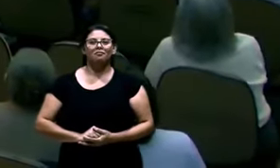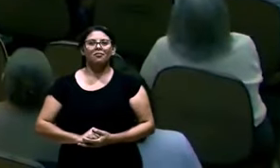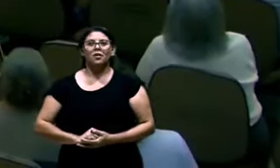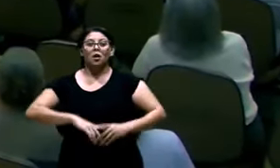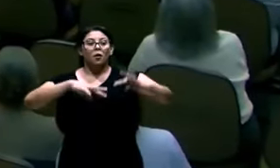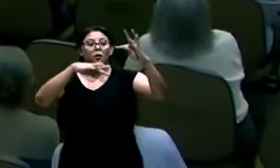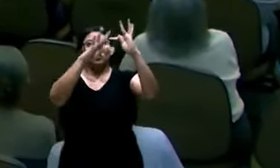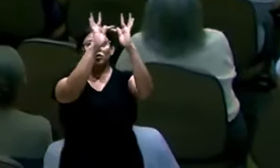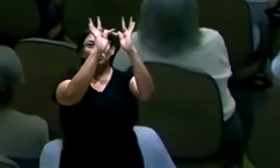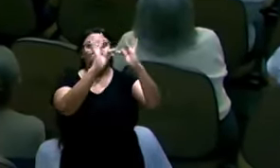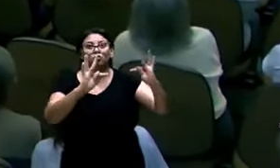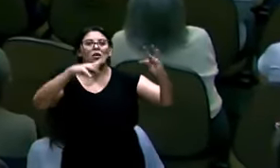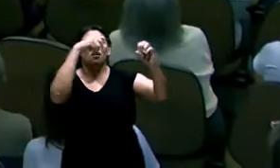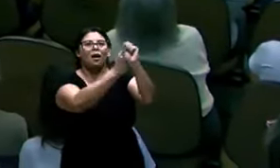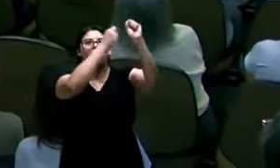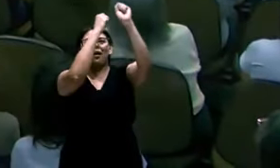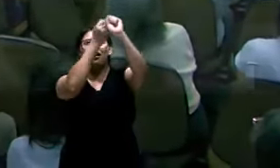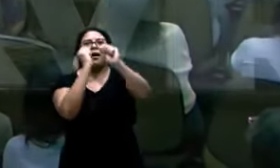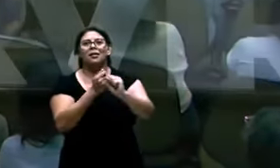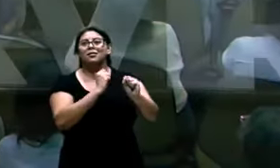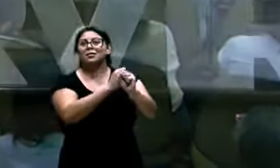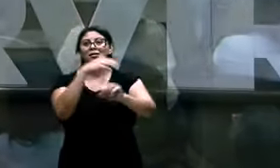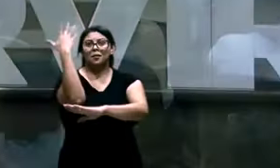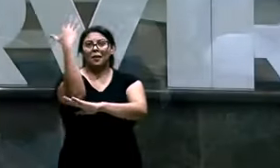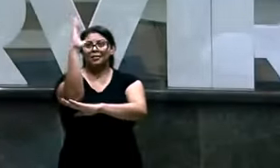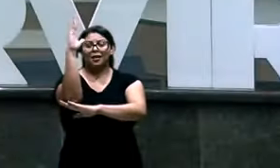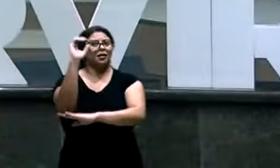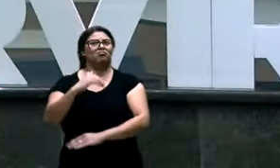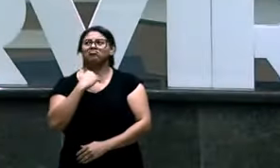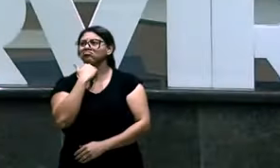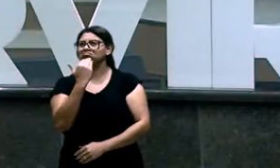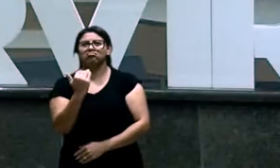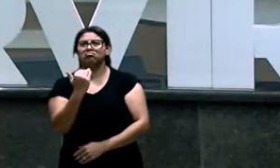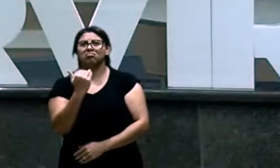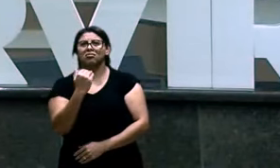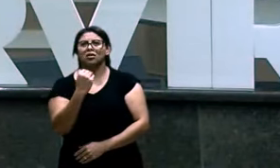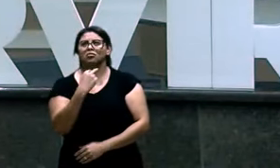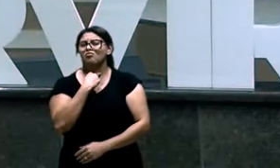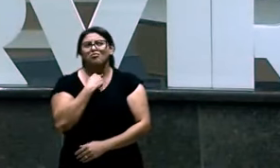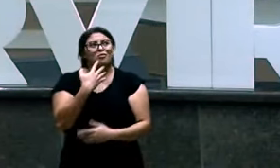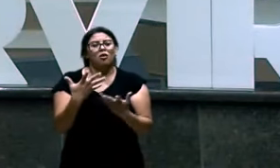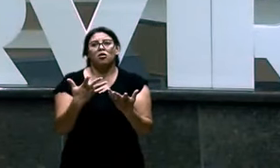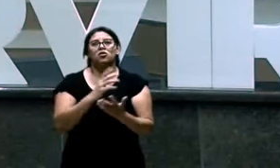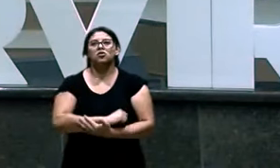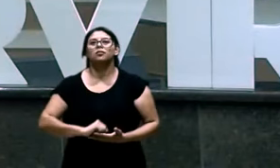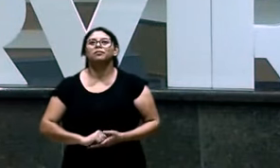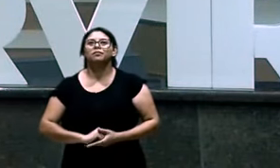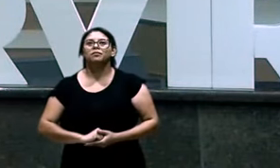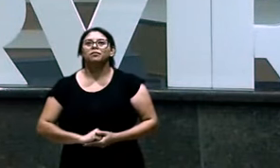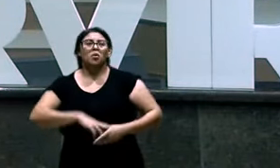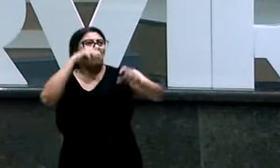glória descer em um tabernáculo de madeira. O profeta Natan disse que Davi não